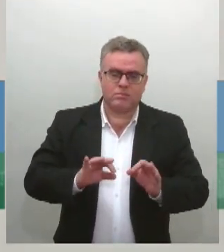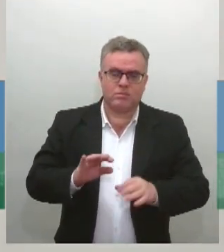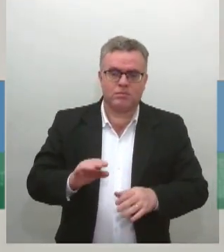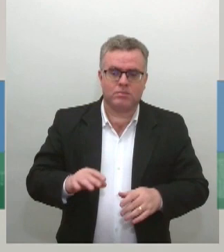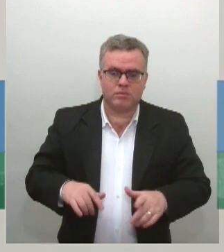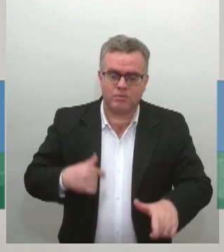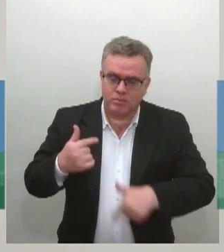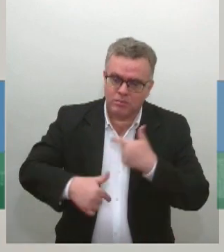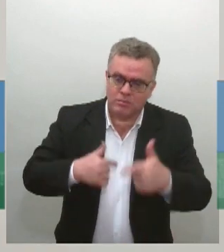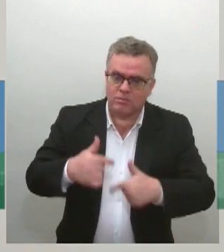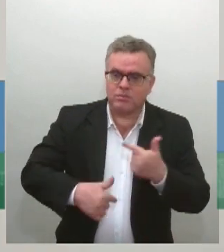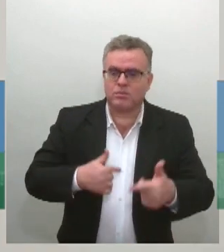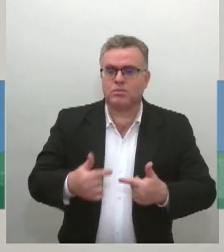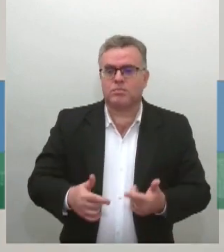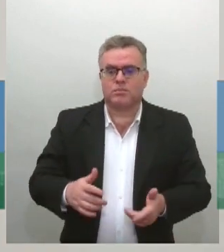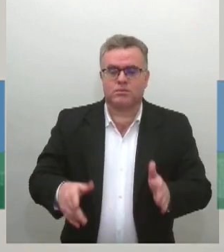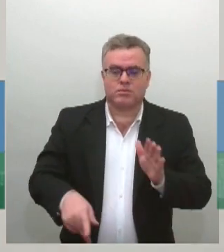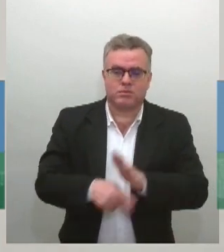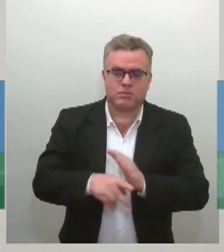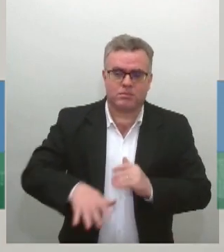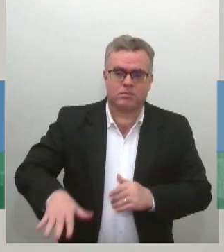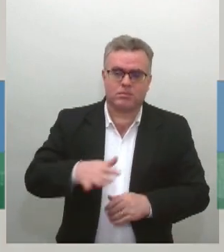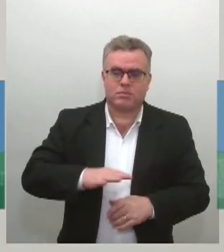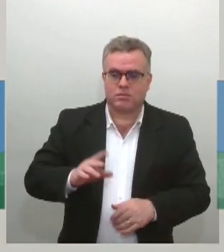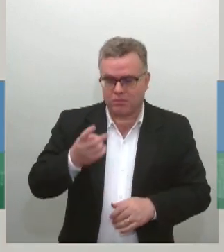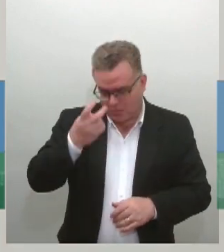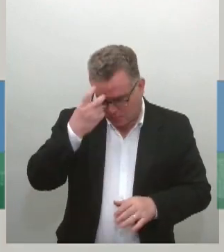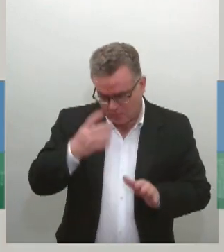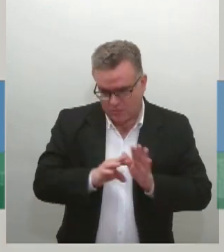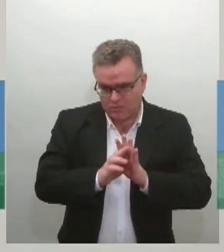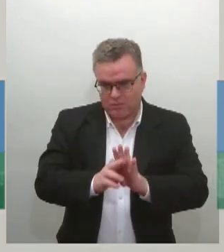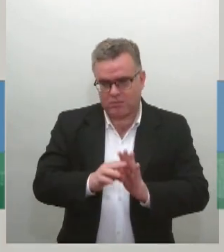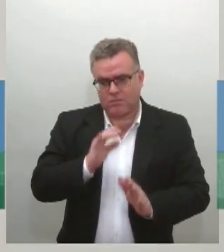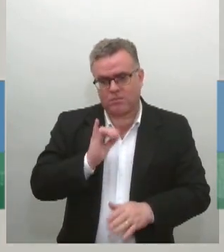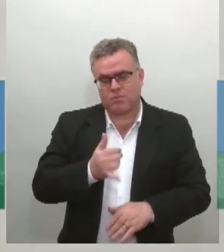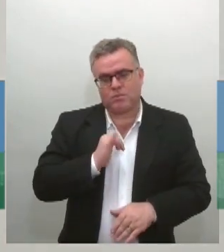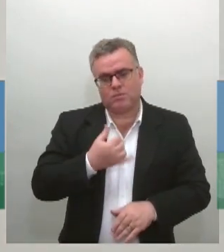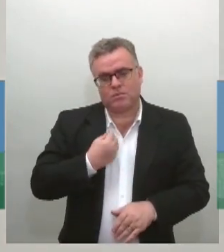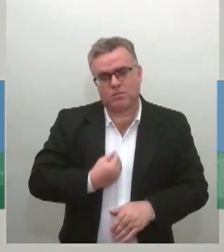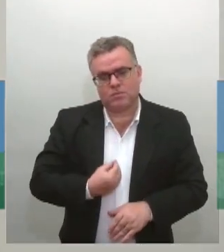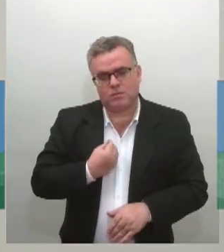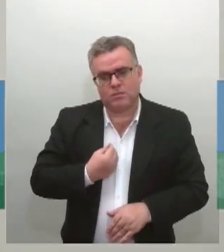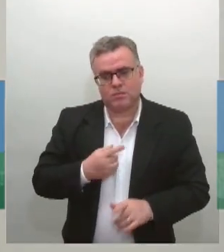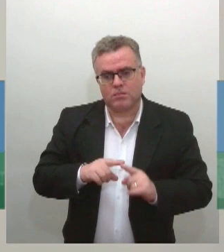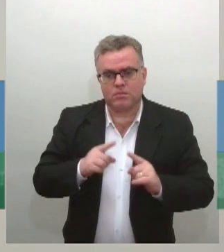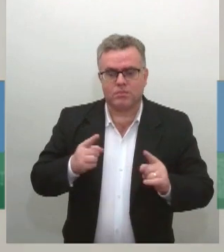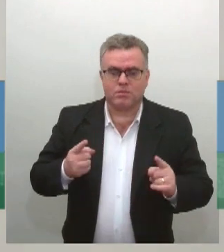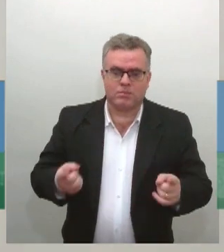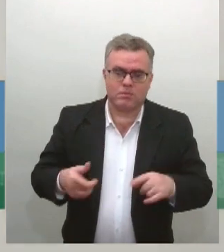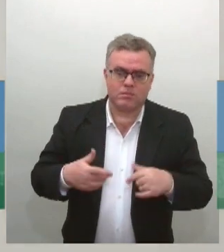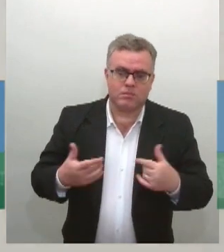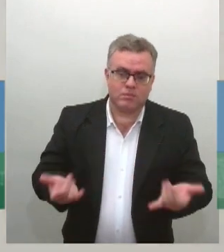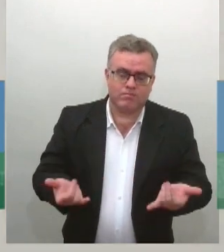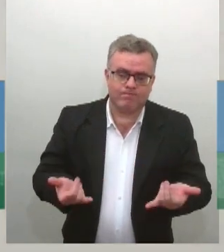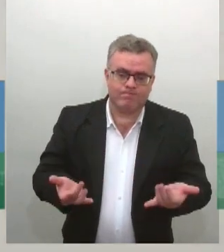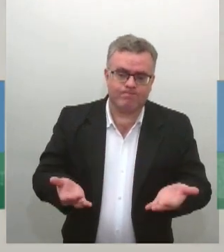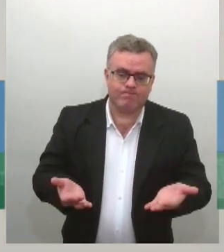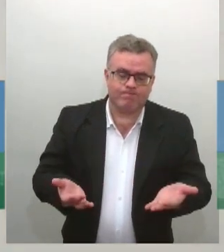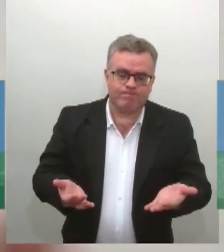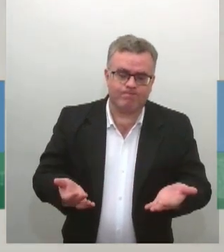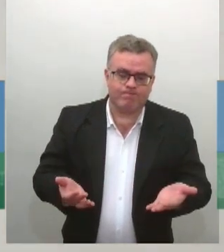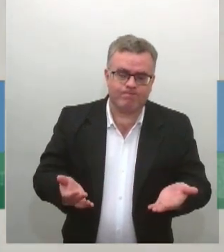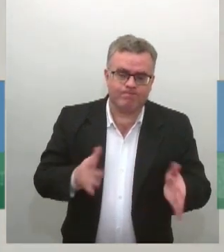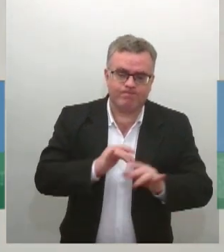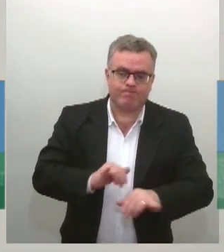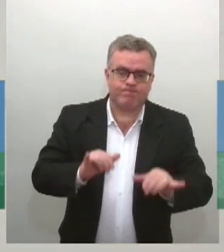que tanto nos representam e contam as nossas histórias, mas que não tem acesso à informação, que não tem uma